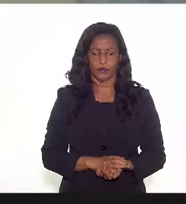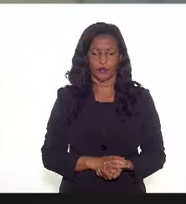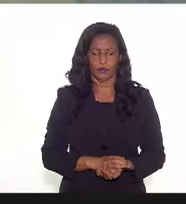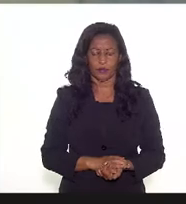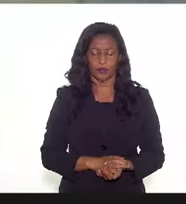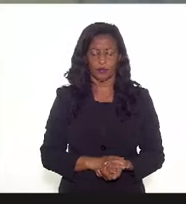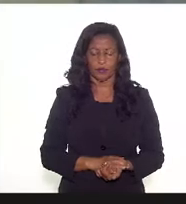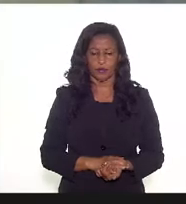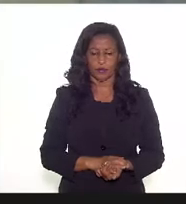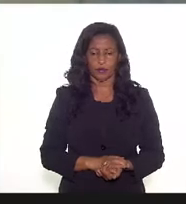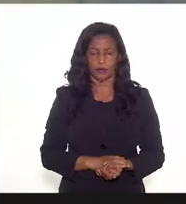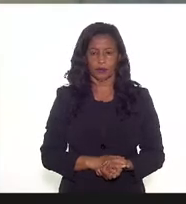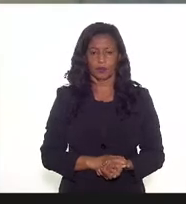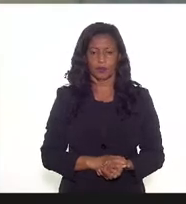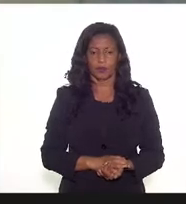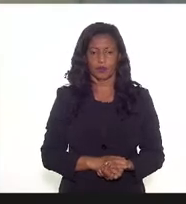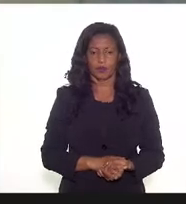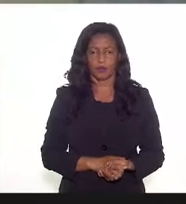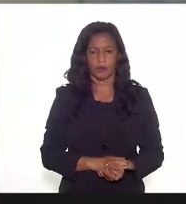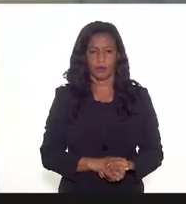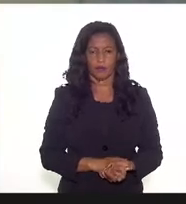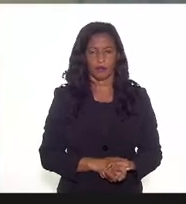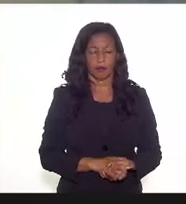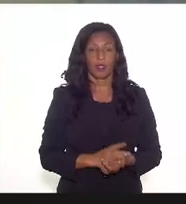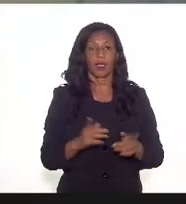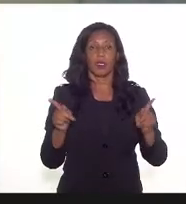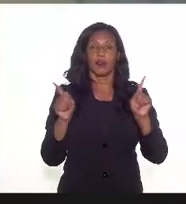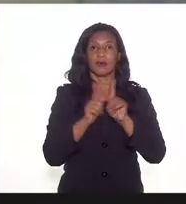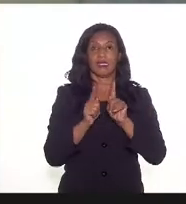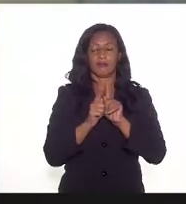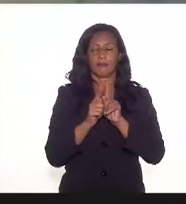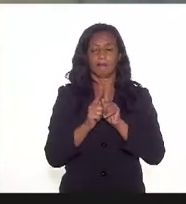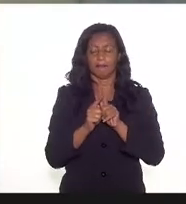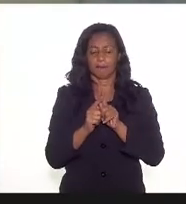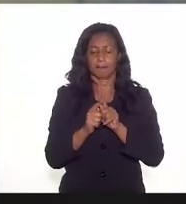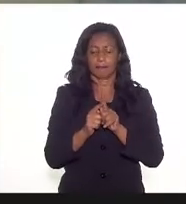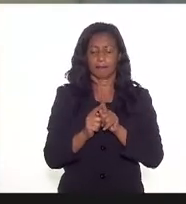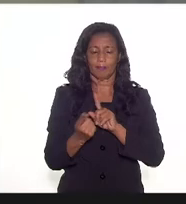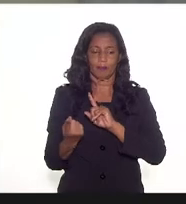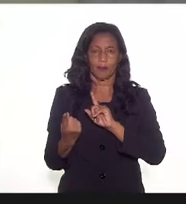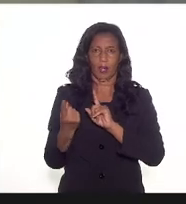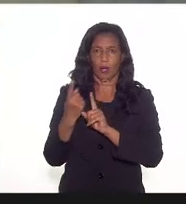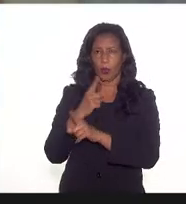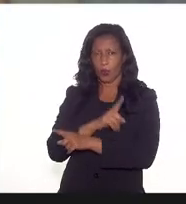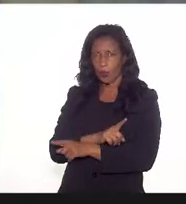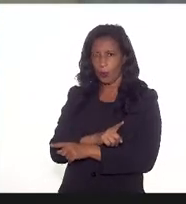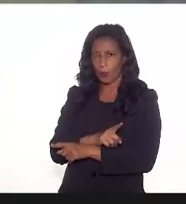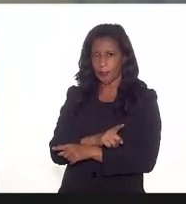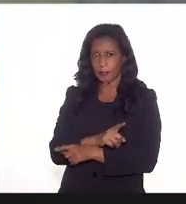disso, se esta contrapartida não é